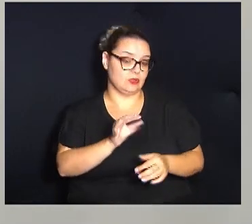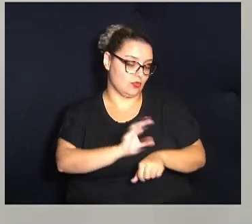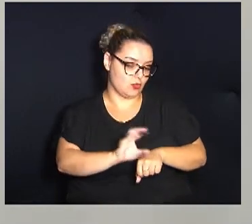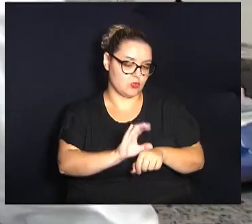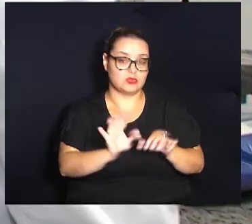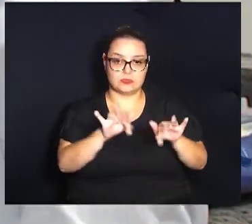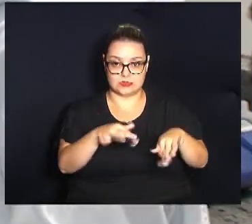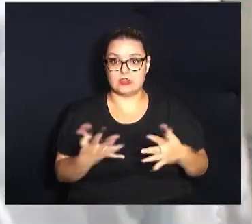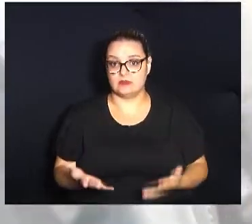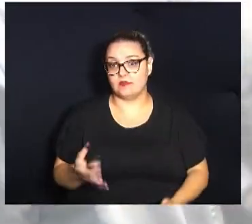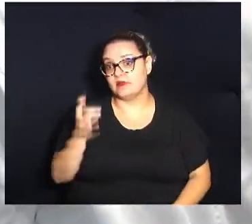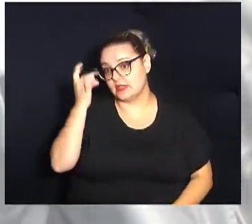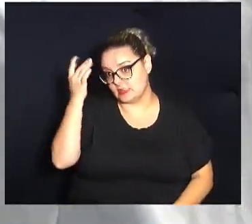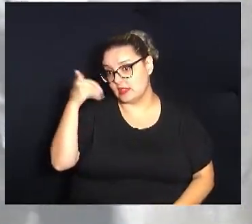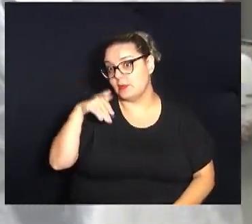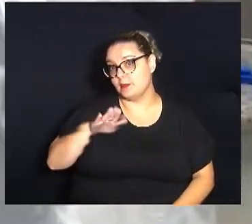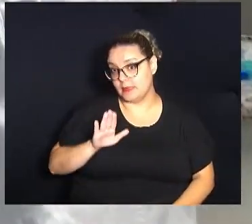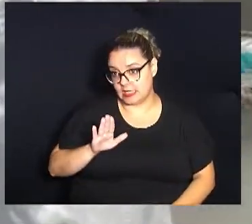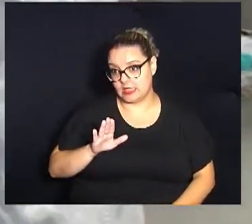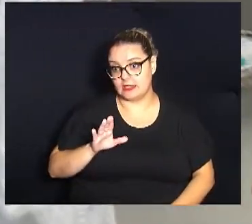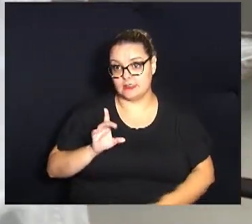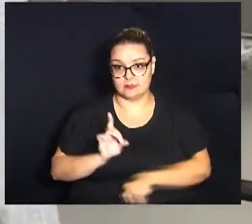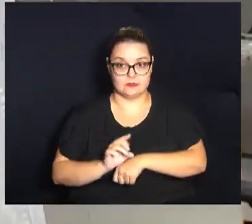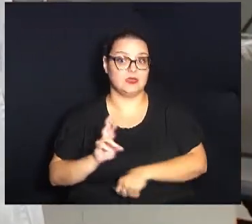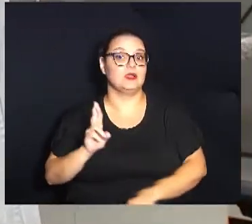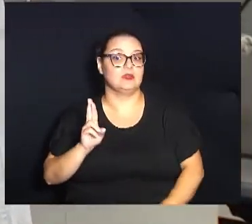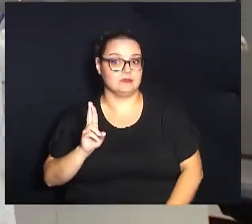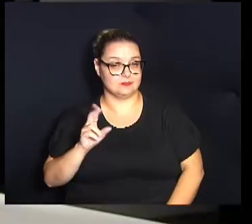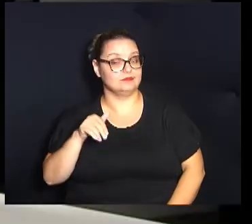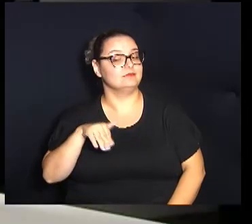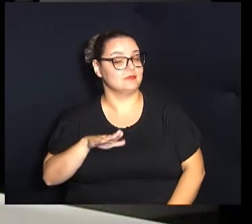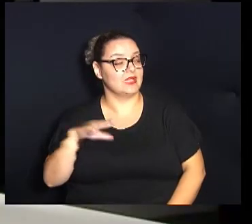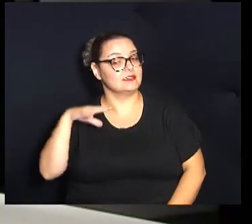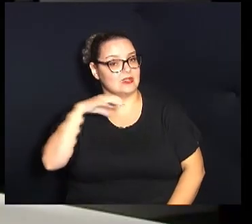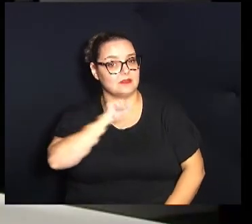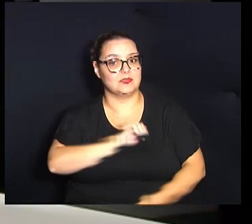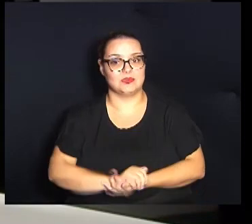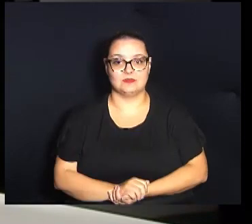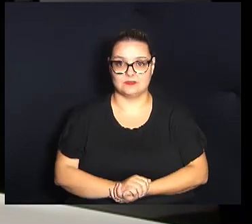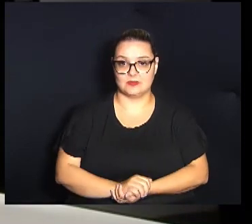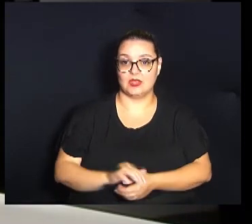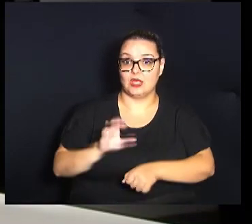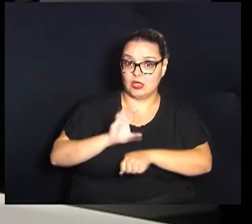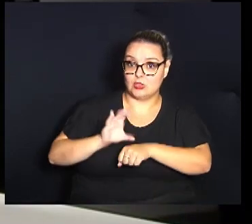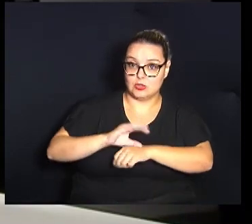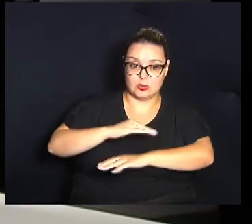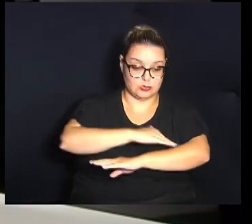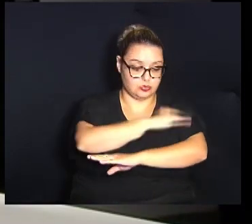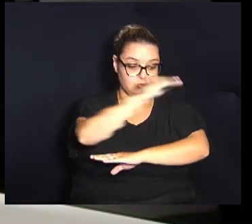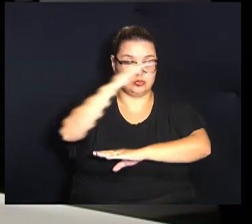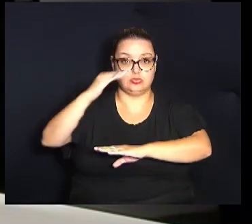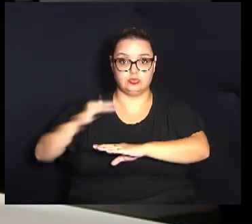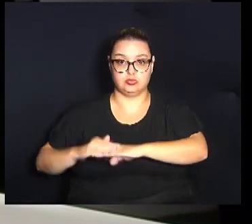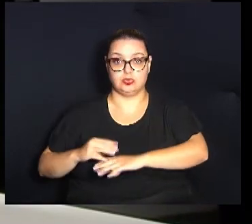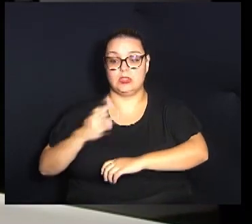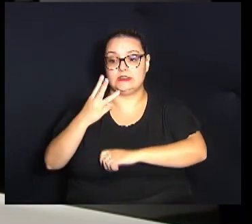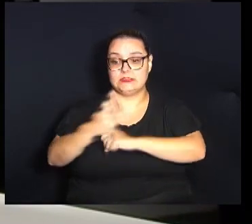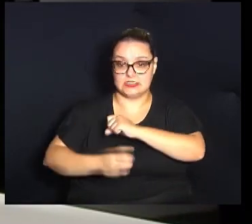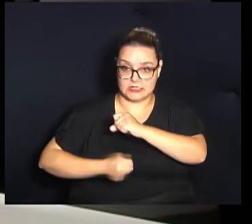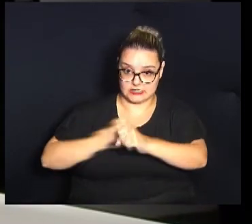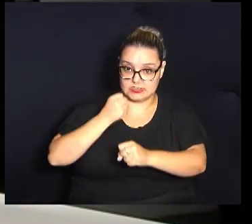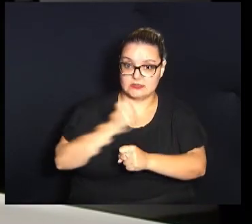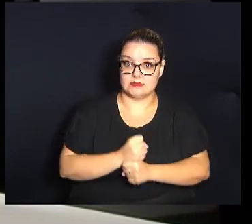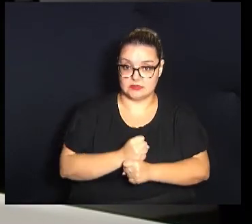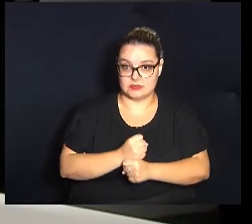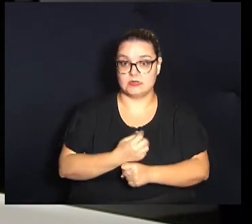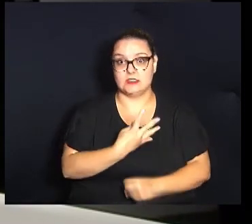facilitará ainda mais para ela ser uma doutoranda cada vez mais rápido. O curso em período integral tem duração de 3 anos e são